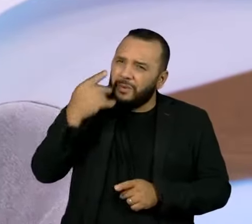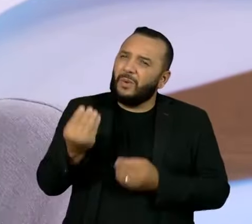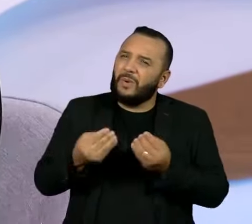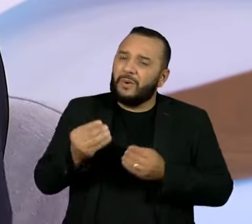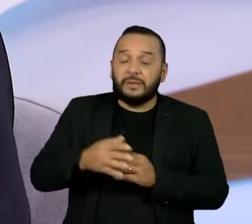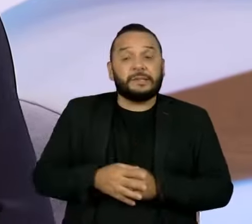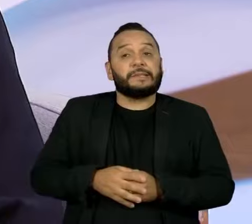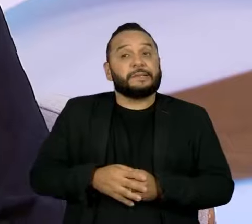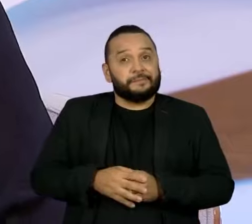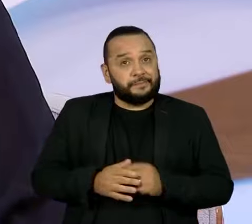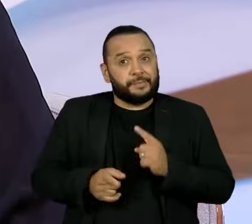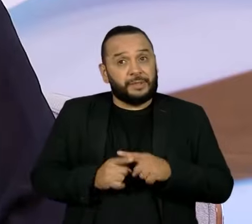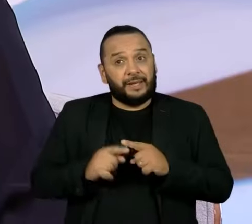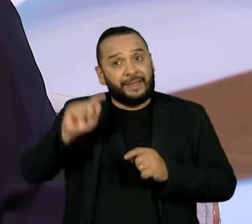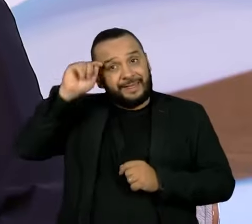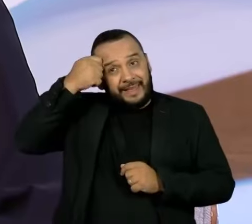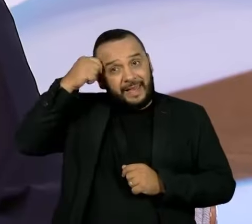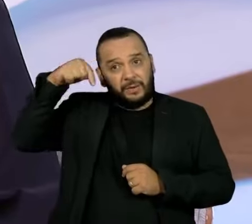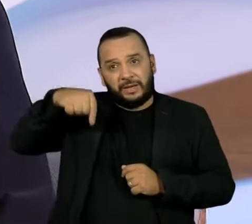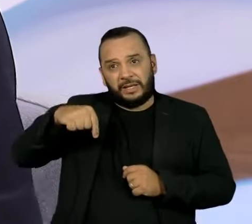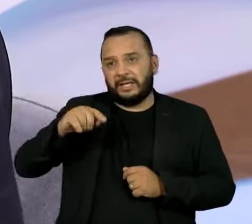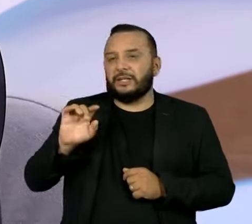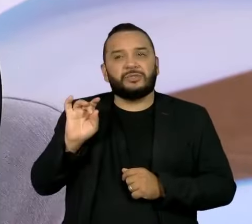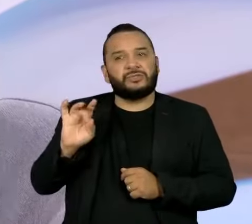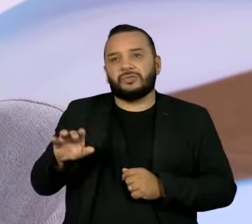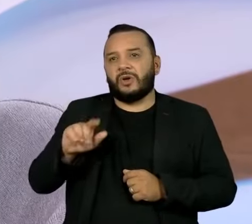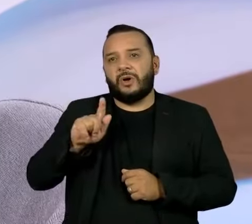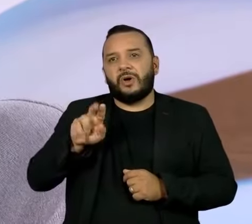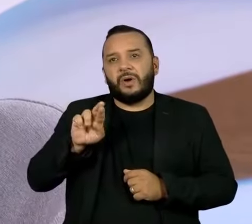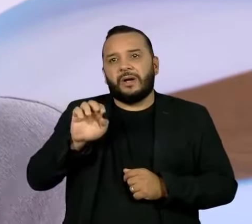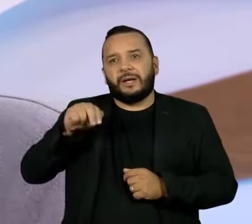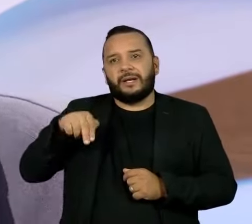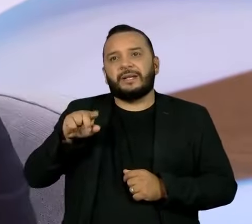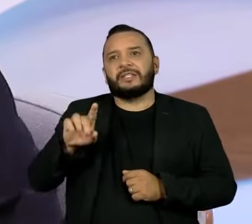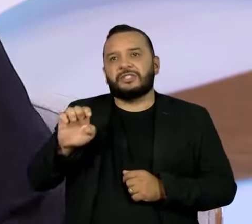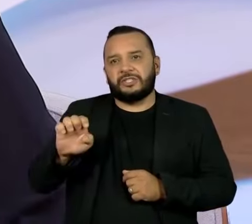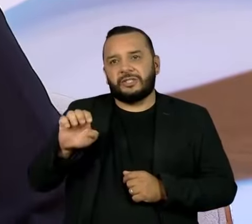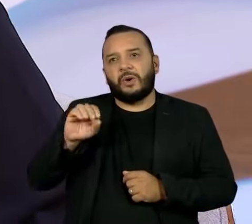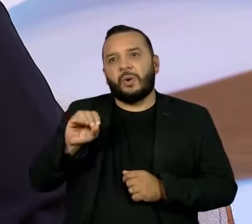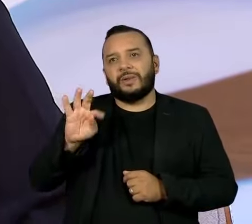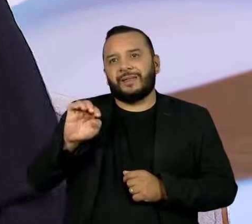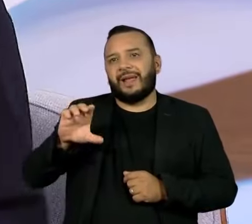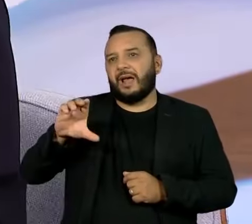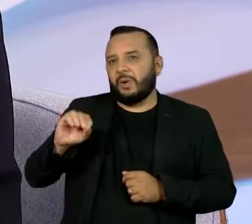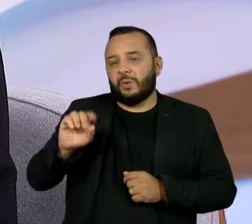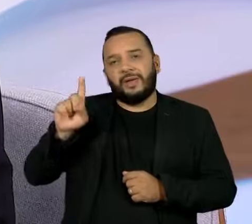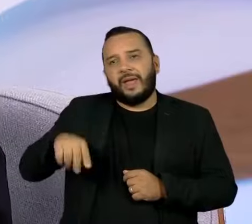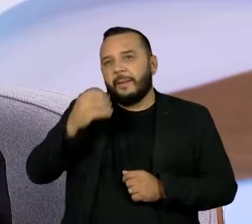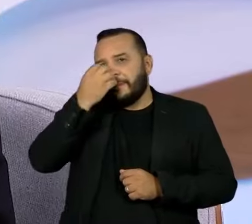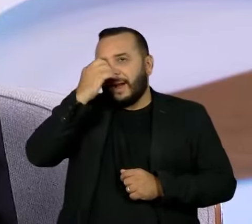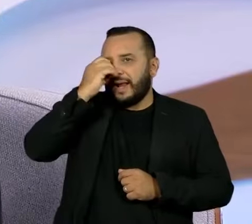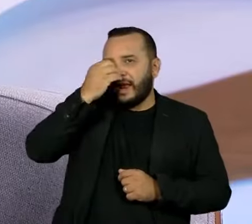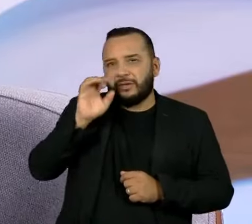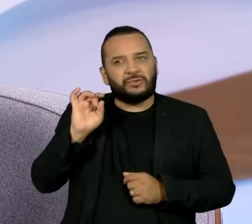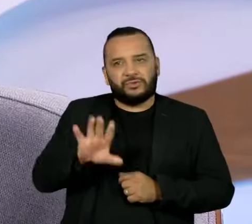é porque negro aqui só Grande Otelo que faz palhaçada. Mas mesmo assim